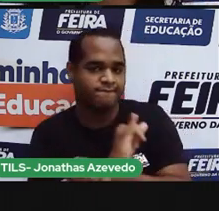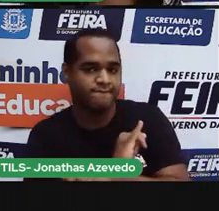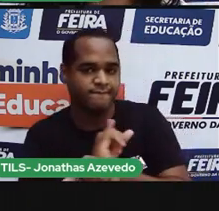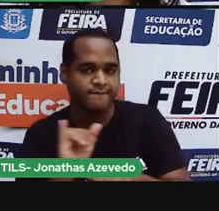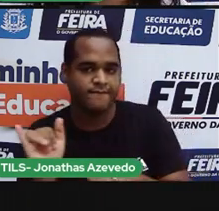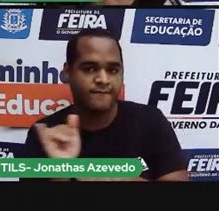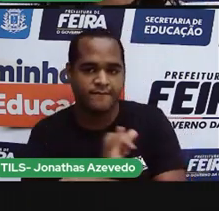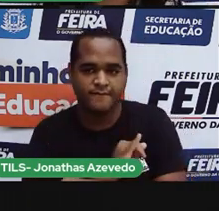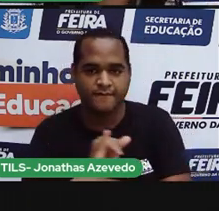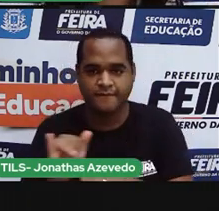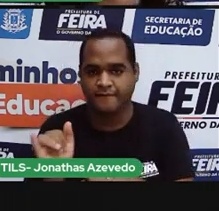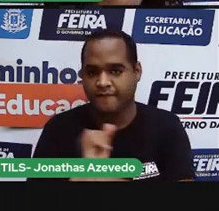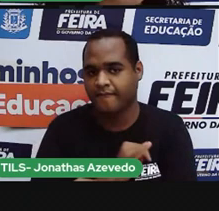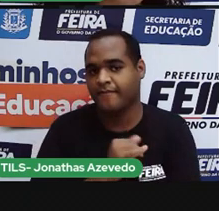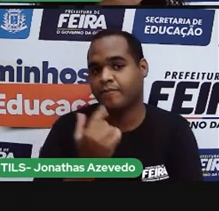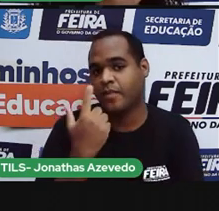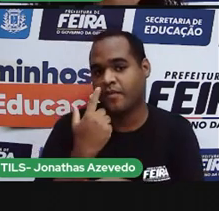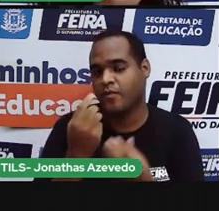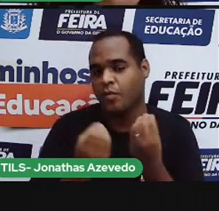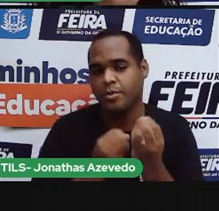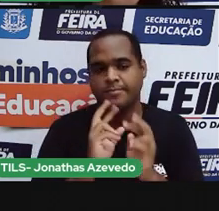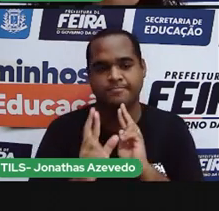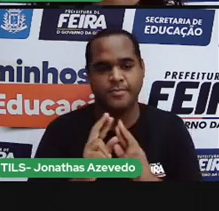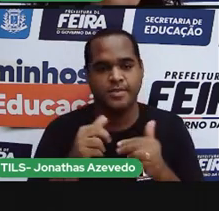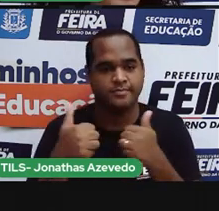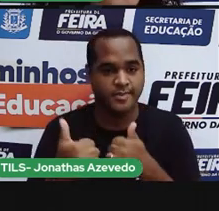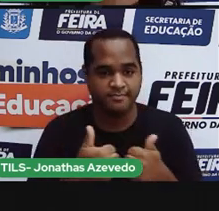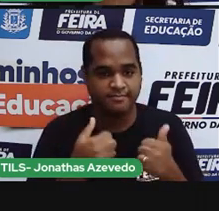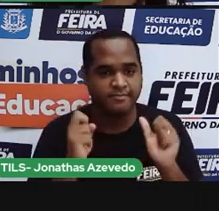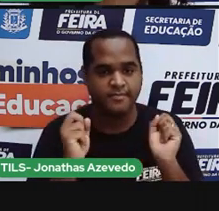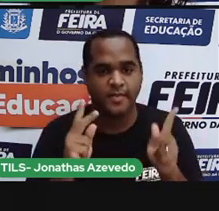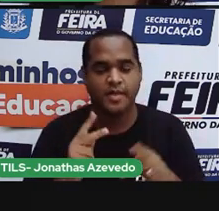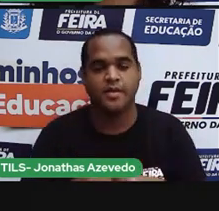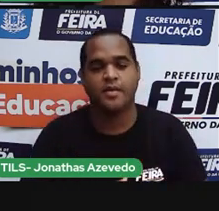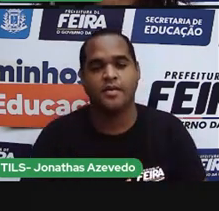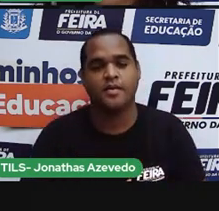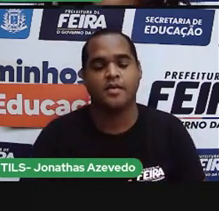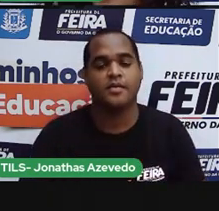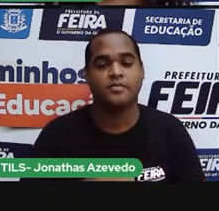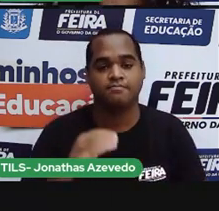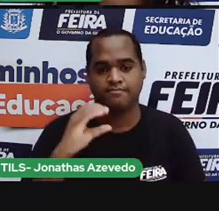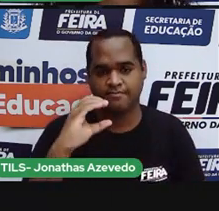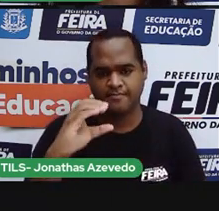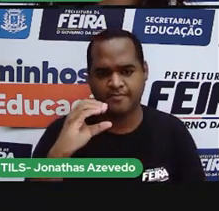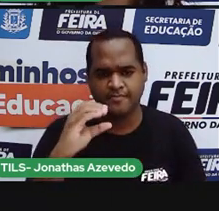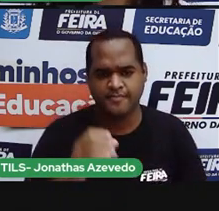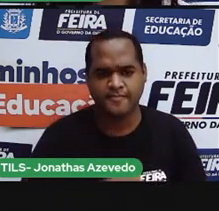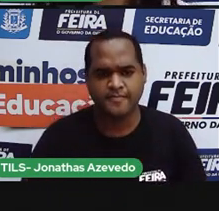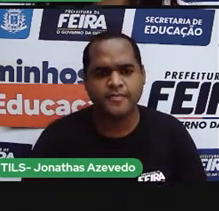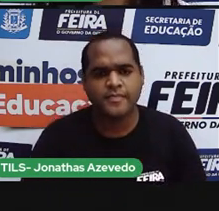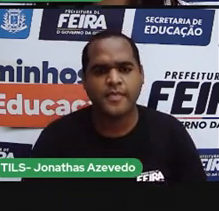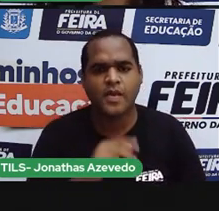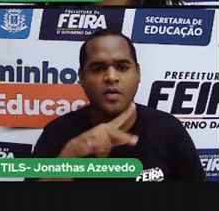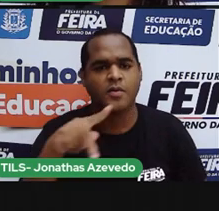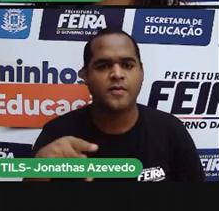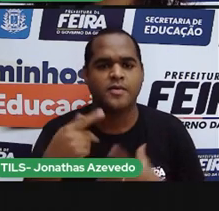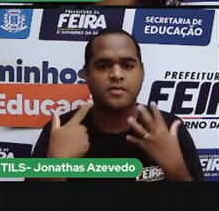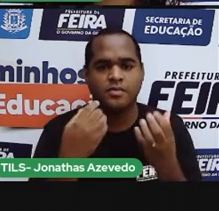estratégias e dar solução para o professor, ok? Letra C. O